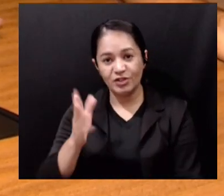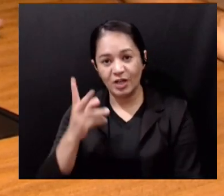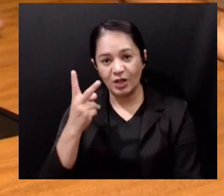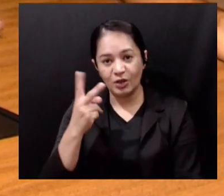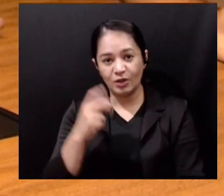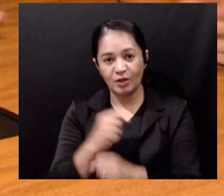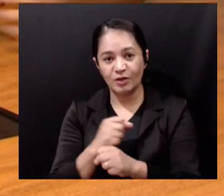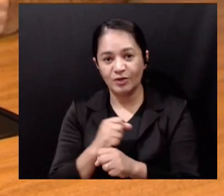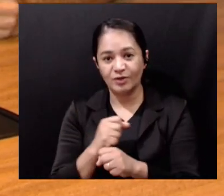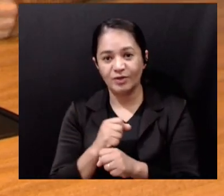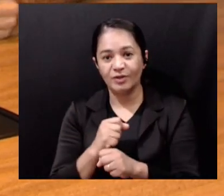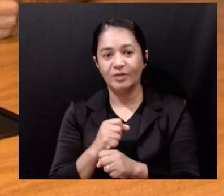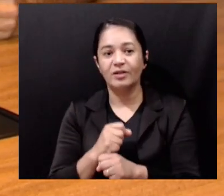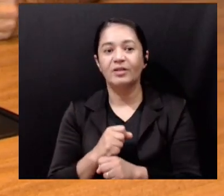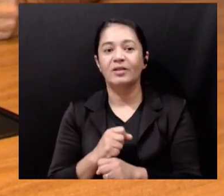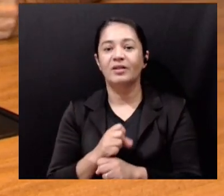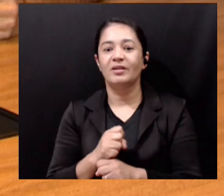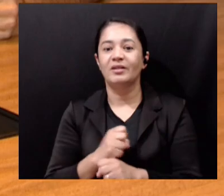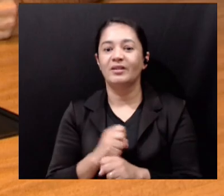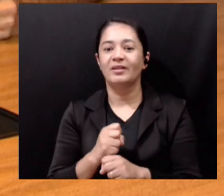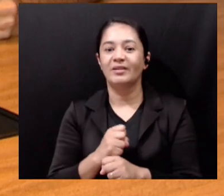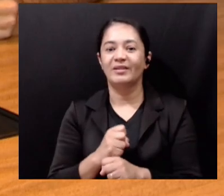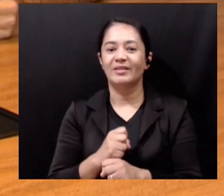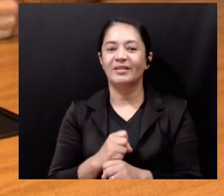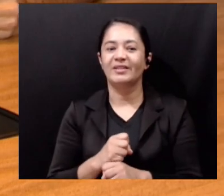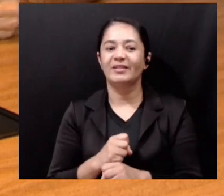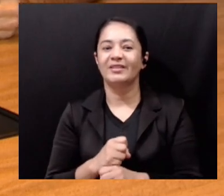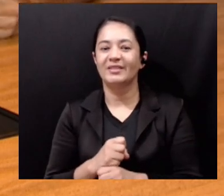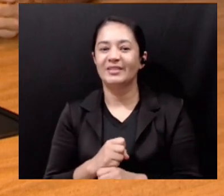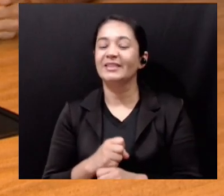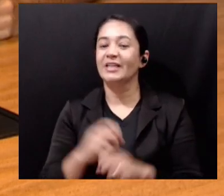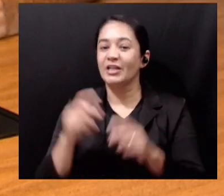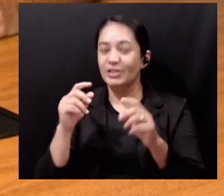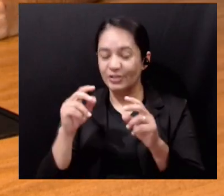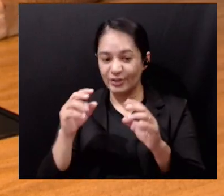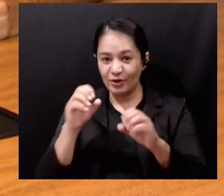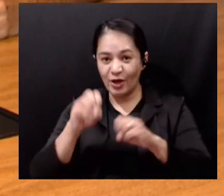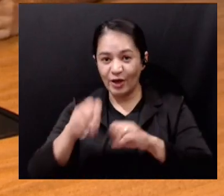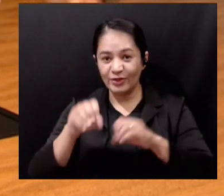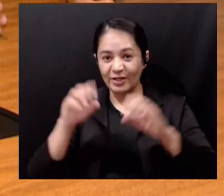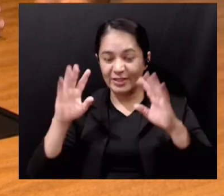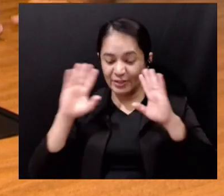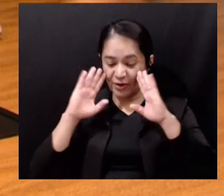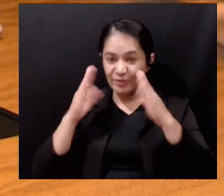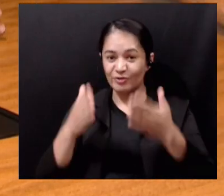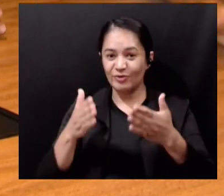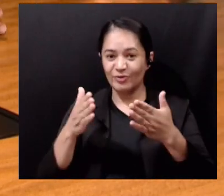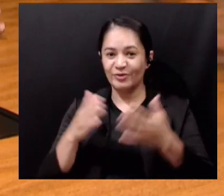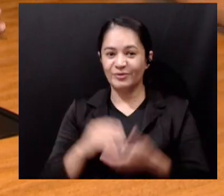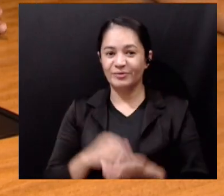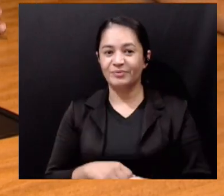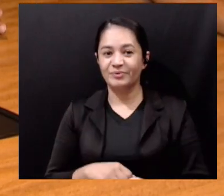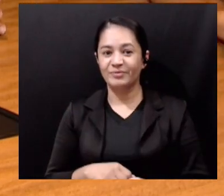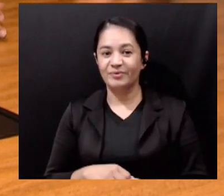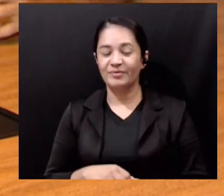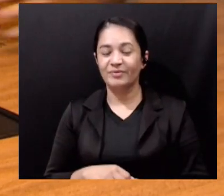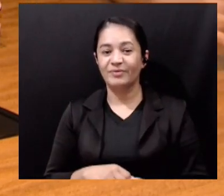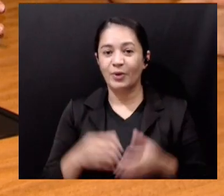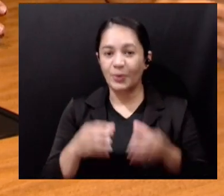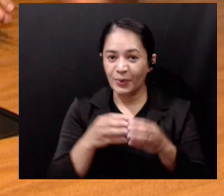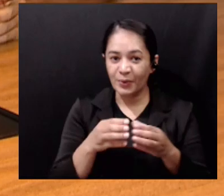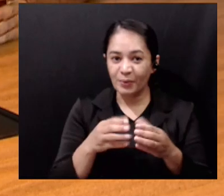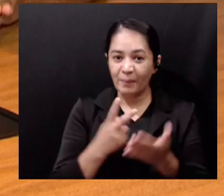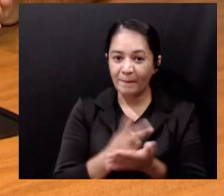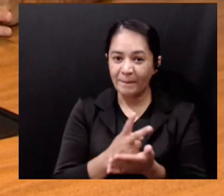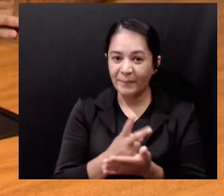nossos que ganharam. Eu entrevistei, inclusive, aqui no De Olho na Educação também. Então foi uma outra turma. Foi da mesma turma, mas foi outra equipe. Uma